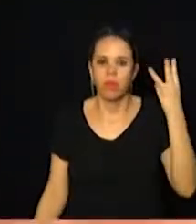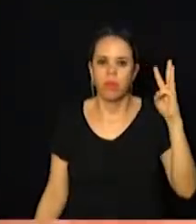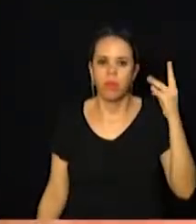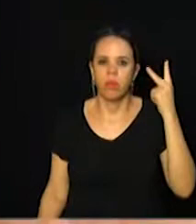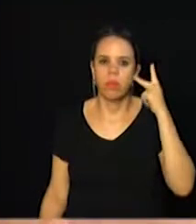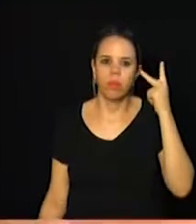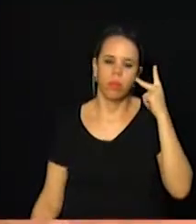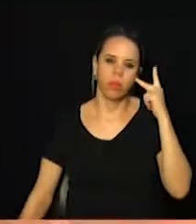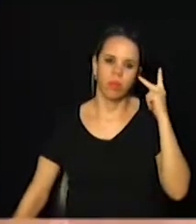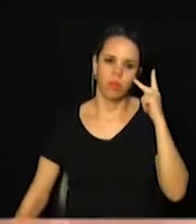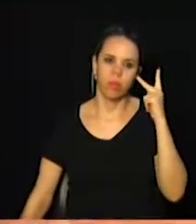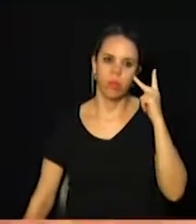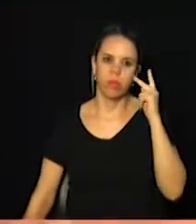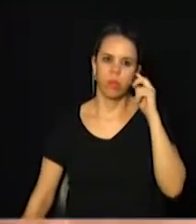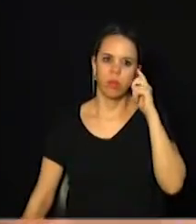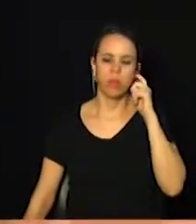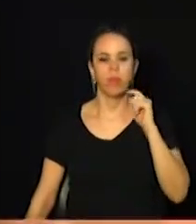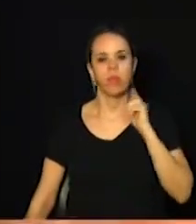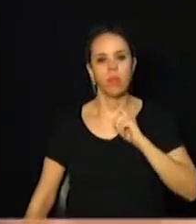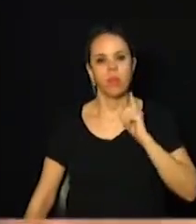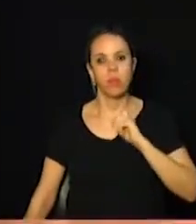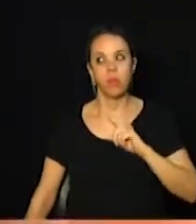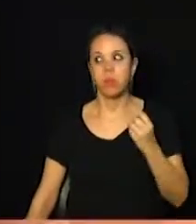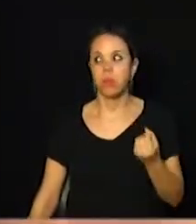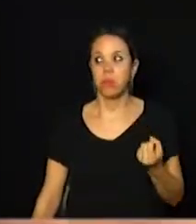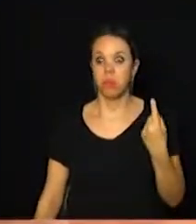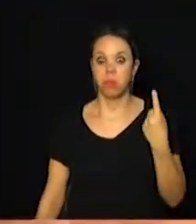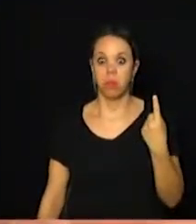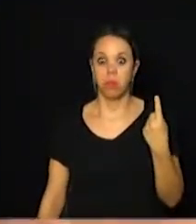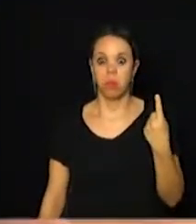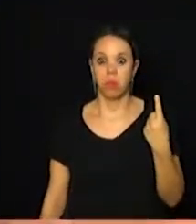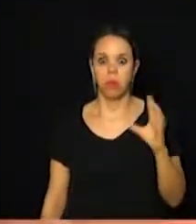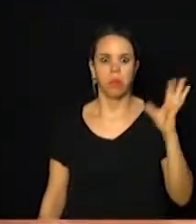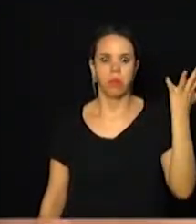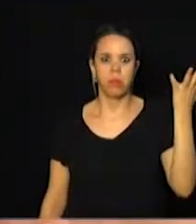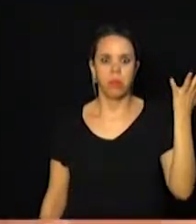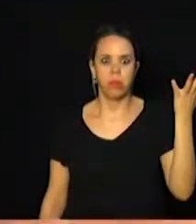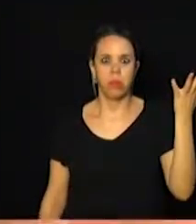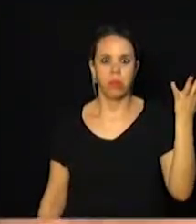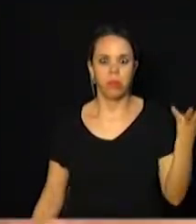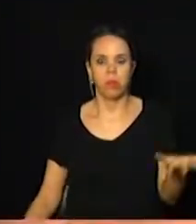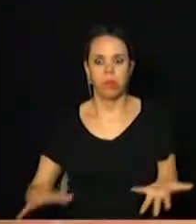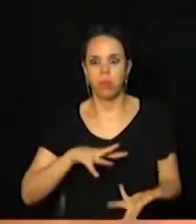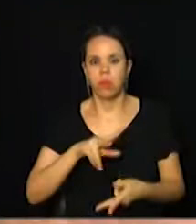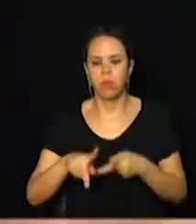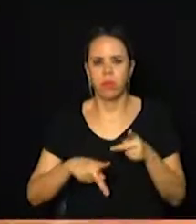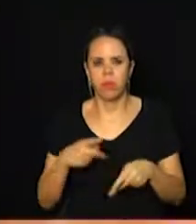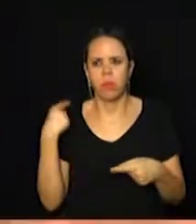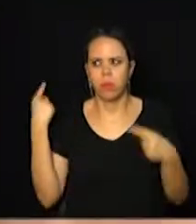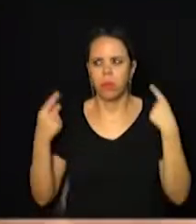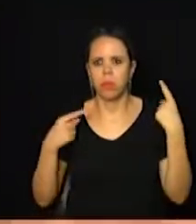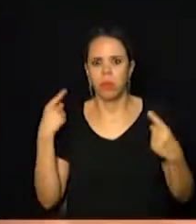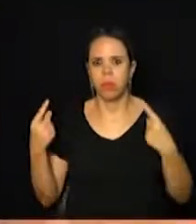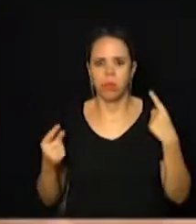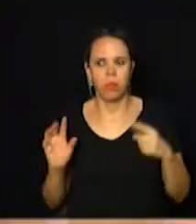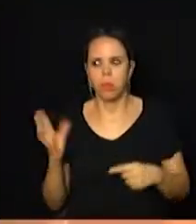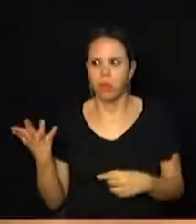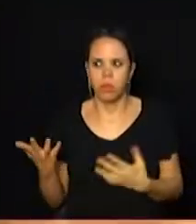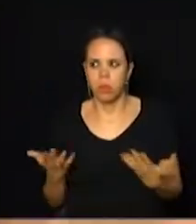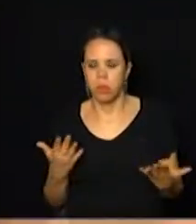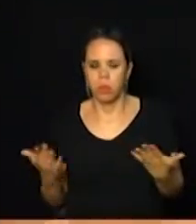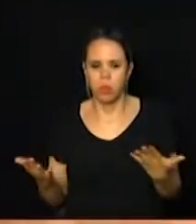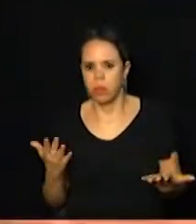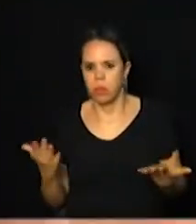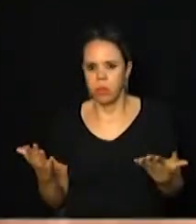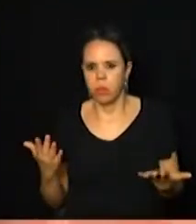e São Paulo e em Minas Gerais que tá acontecendo com esse mundo o pessoal tô ficando louco de repente Qual é